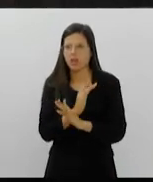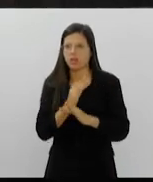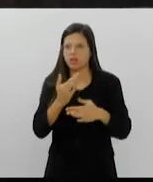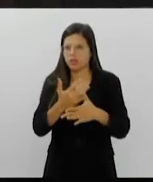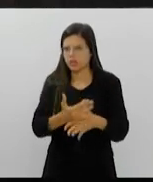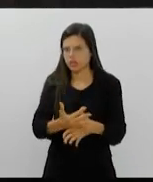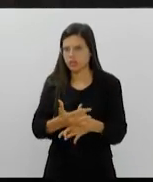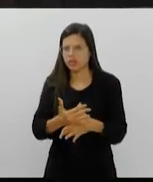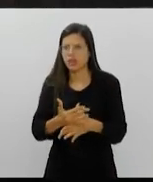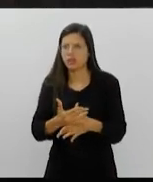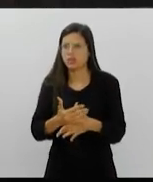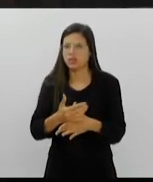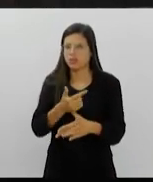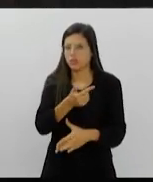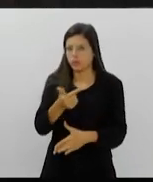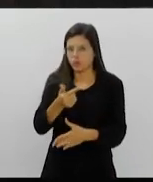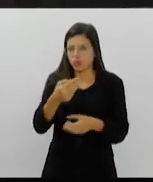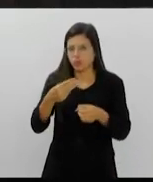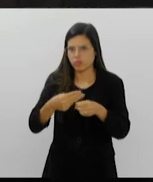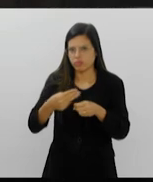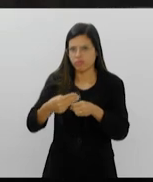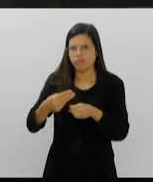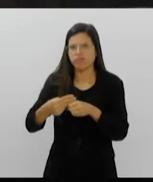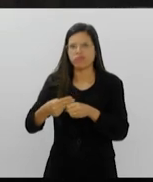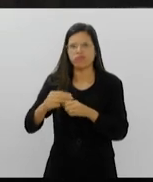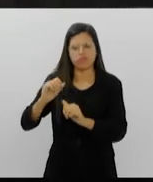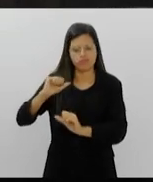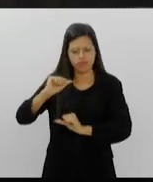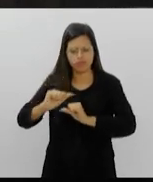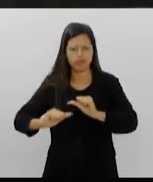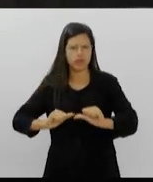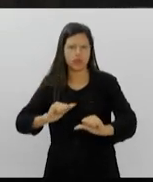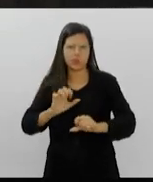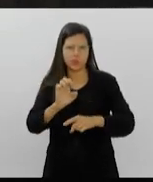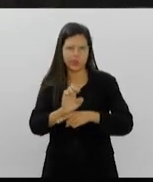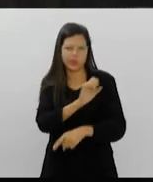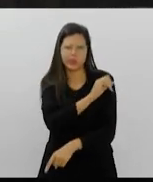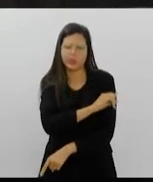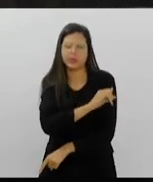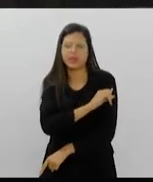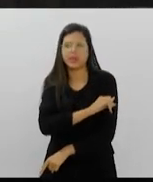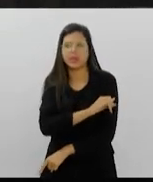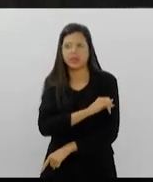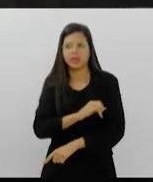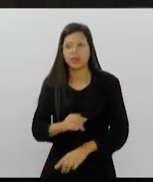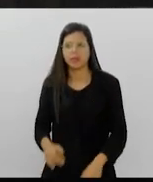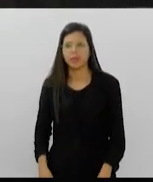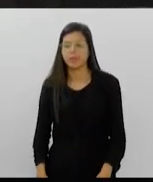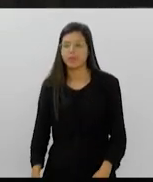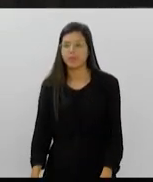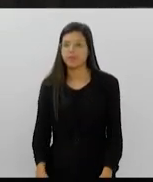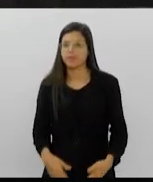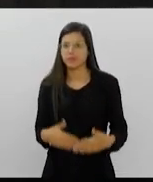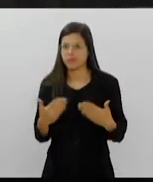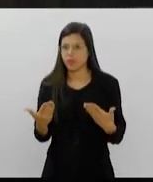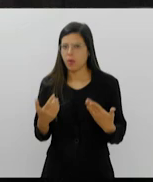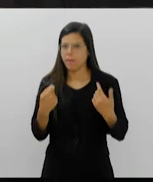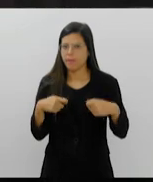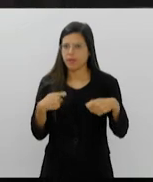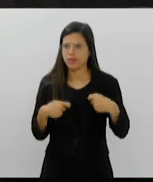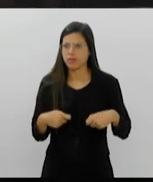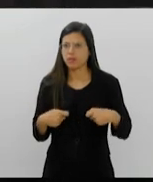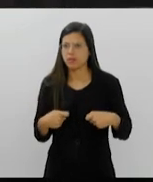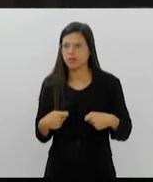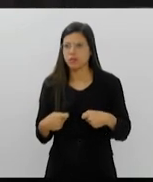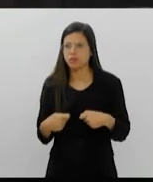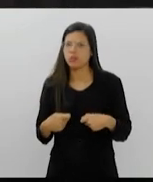22 municípios no Estado do Rio de Janeiro. Mas, enfim, eu preciso reconhecer